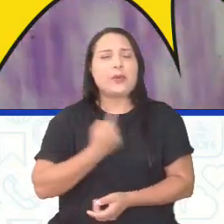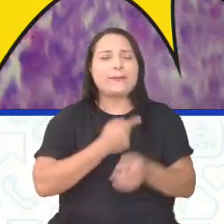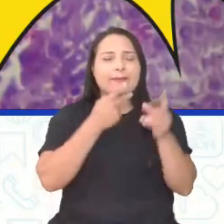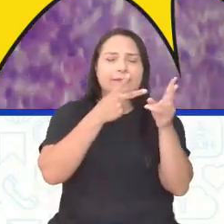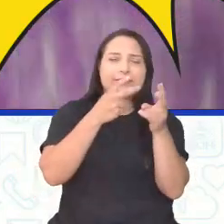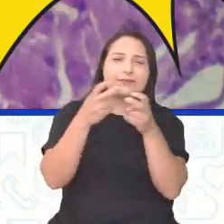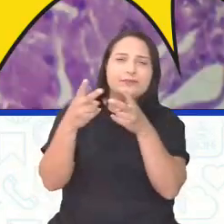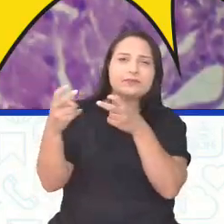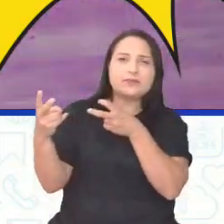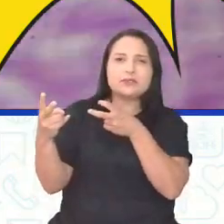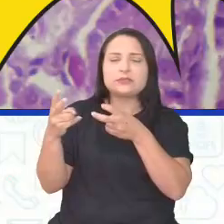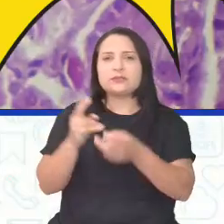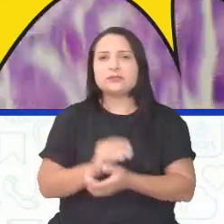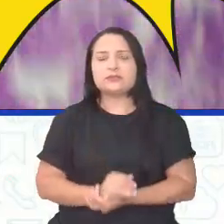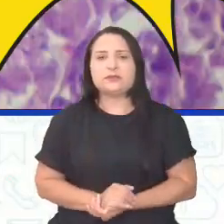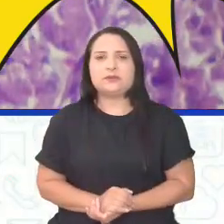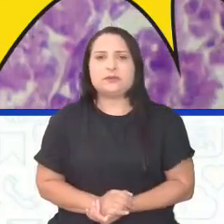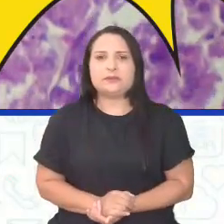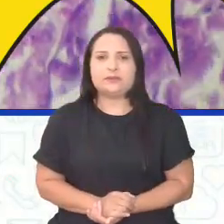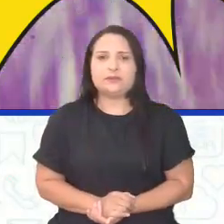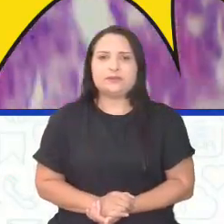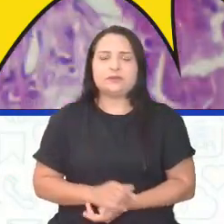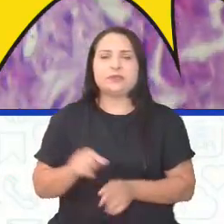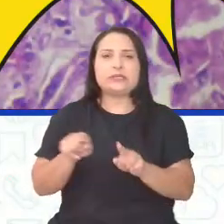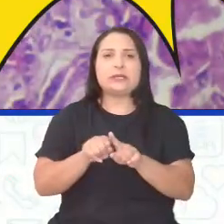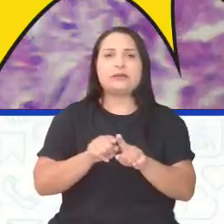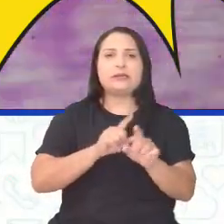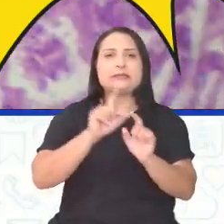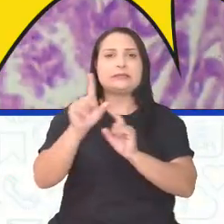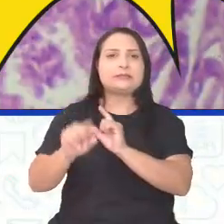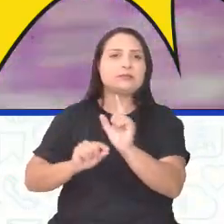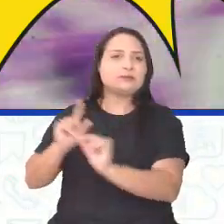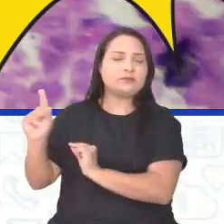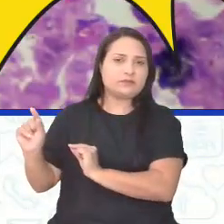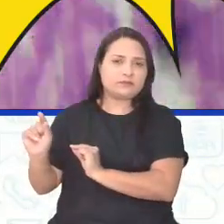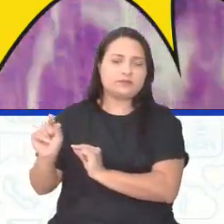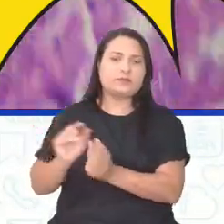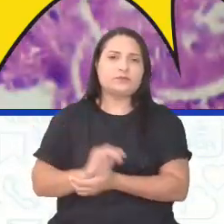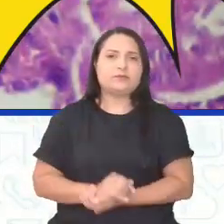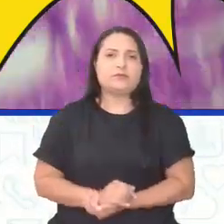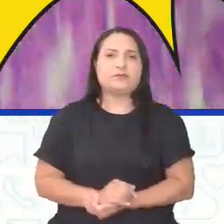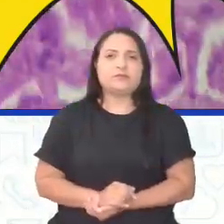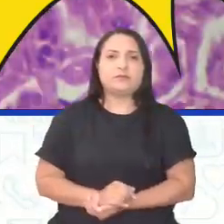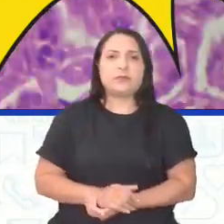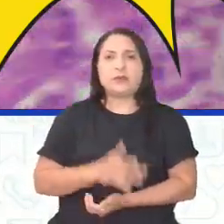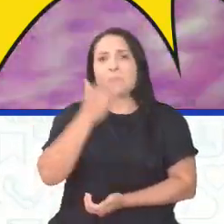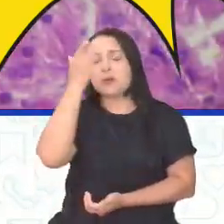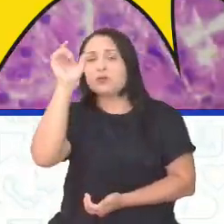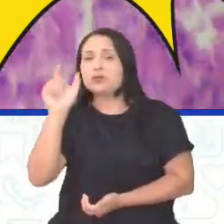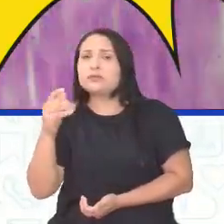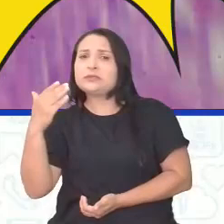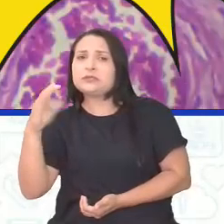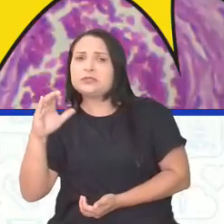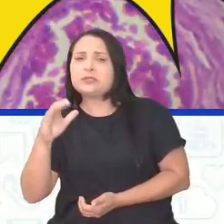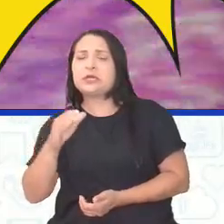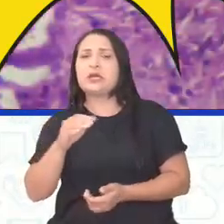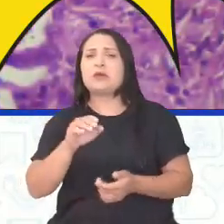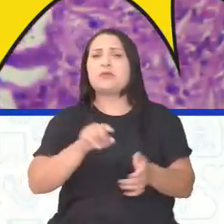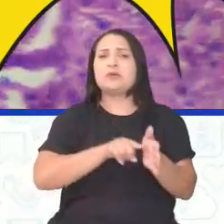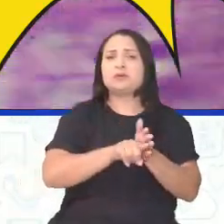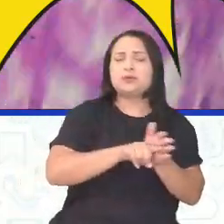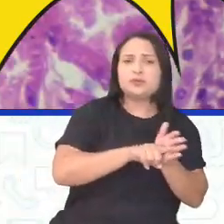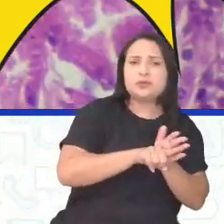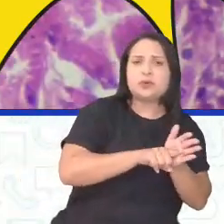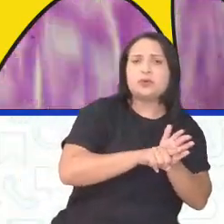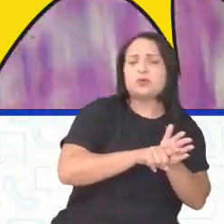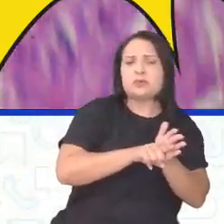perceber aí e até mesmo classificar. Então, para um cientista, para um estudioso, para um pesquisador,